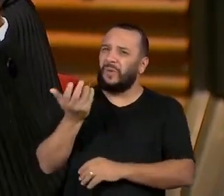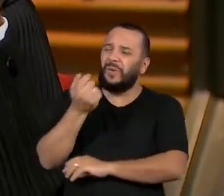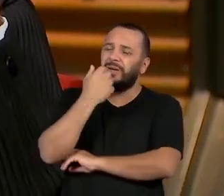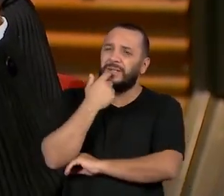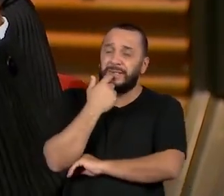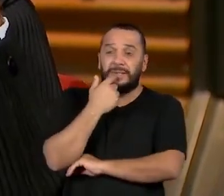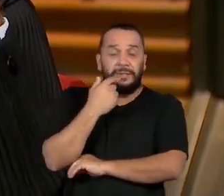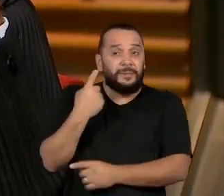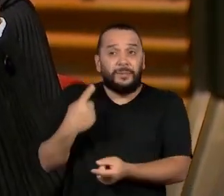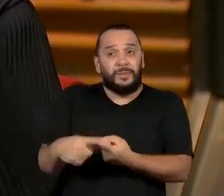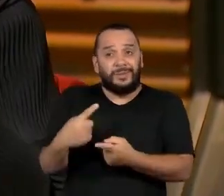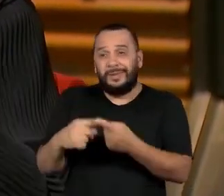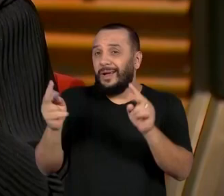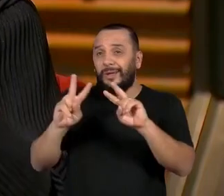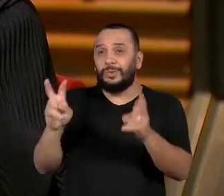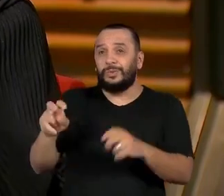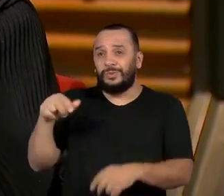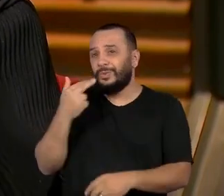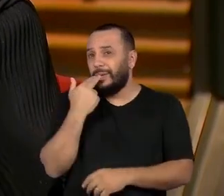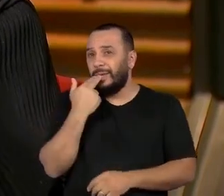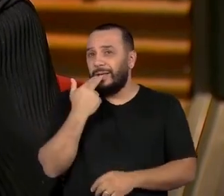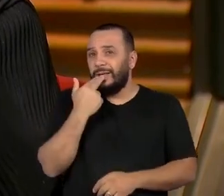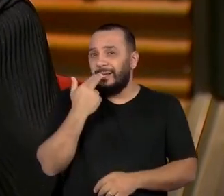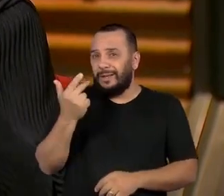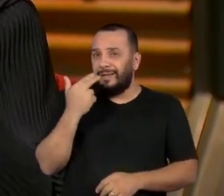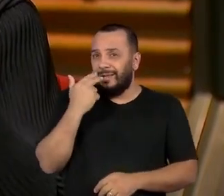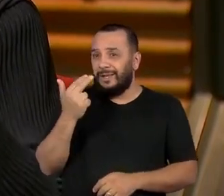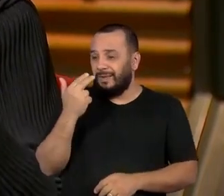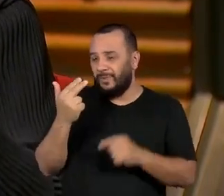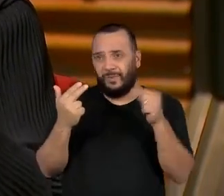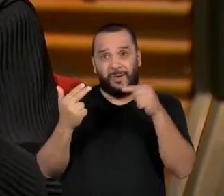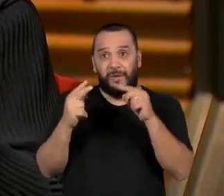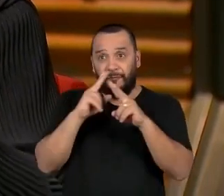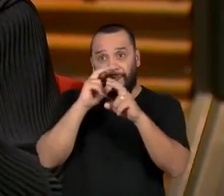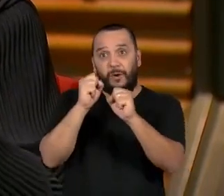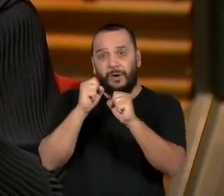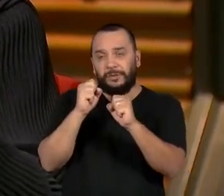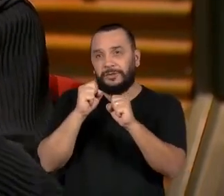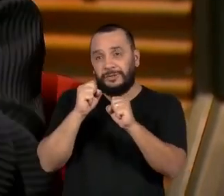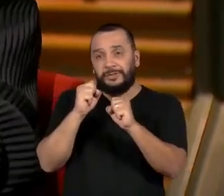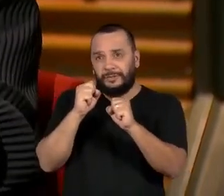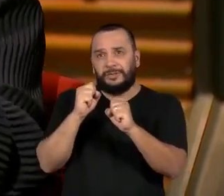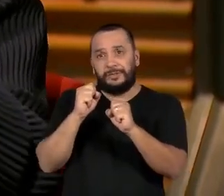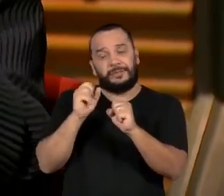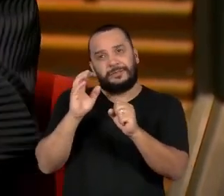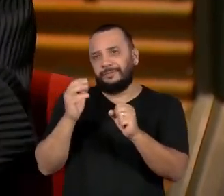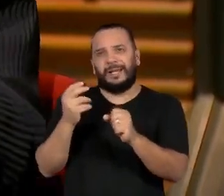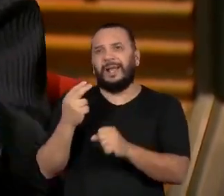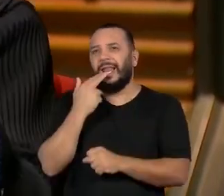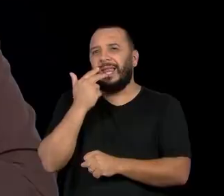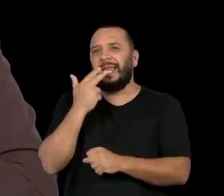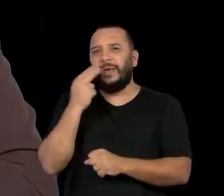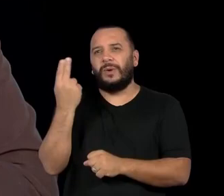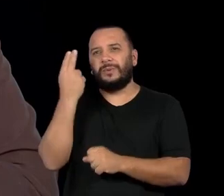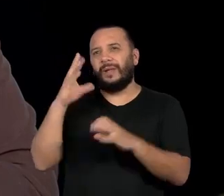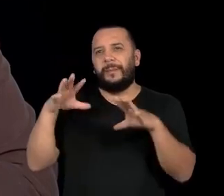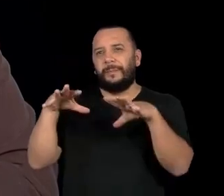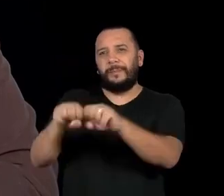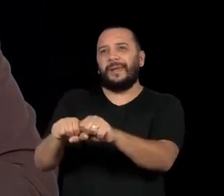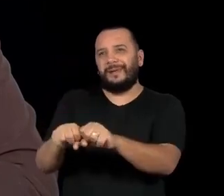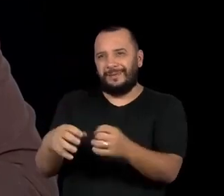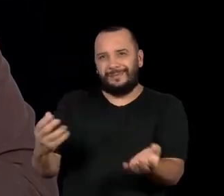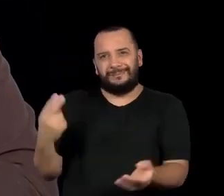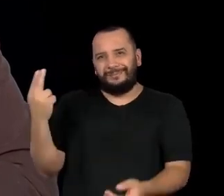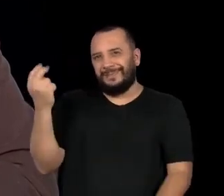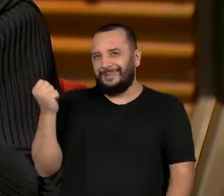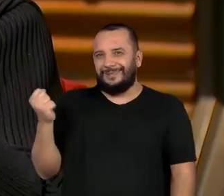com um assunto forte, gigante, como a língua, mas intangível, né? Como é que pega na língua? Como é que abraça? Como é que